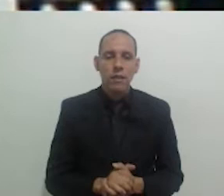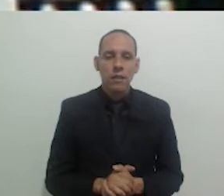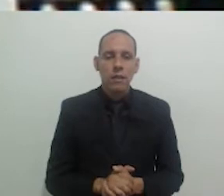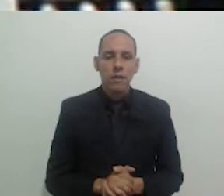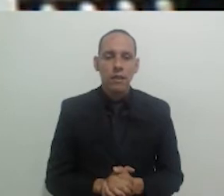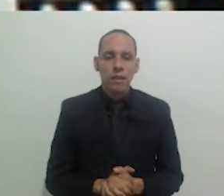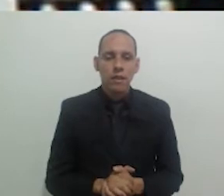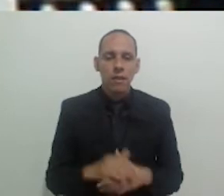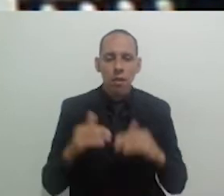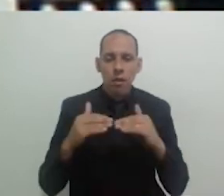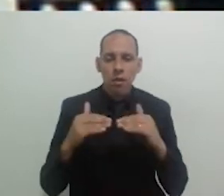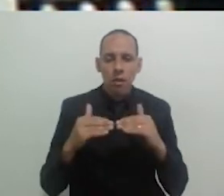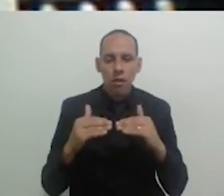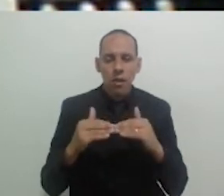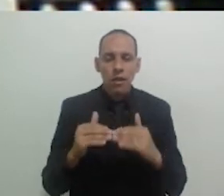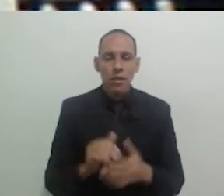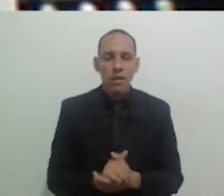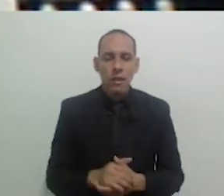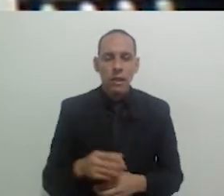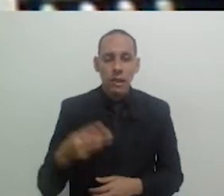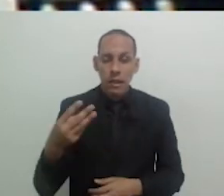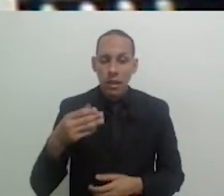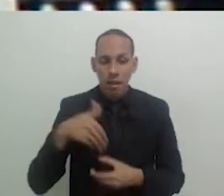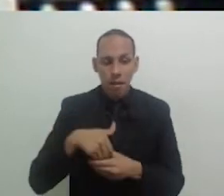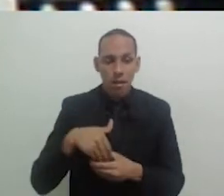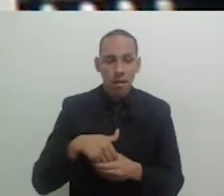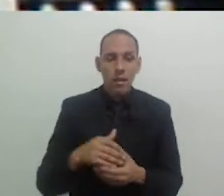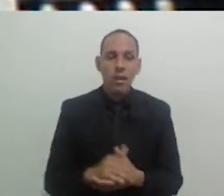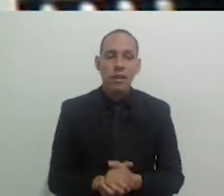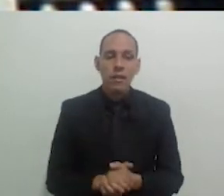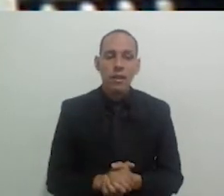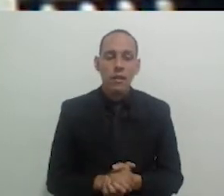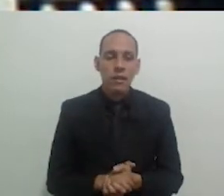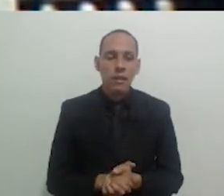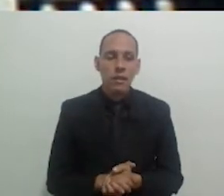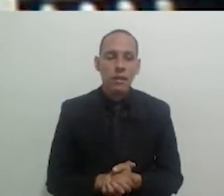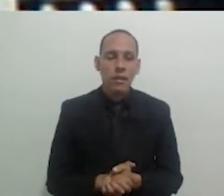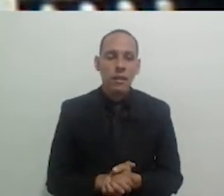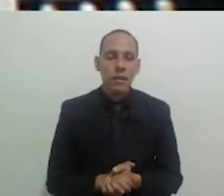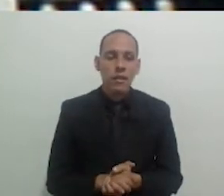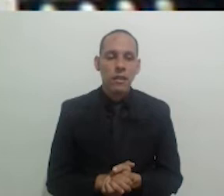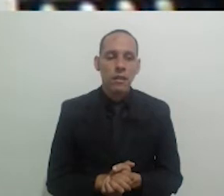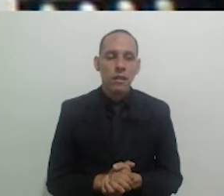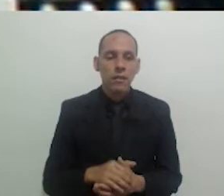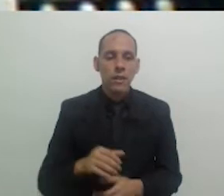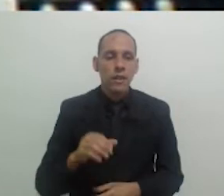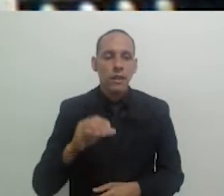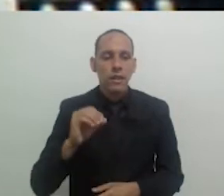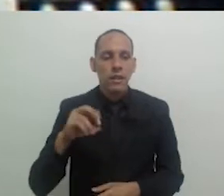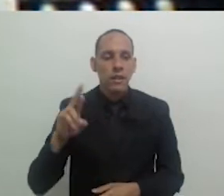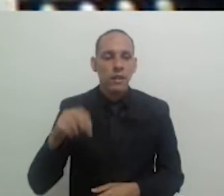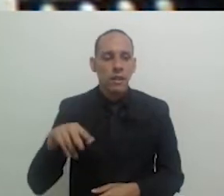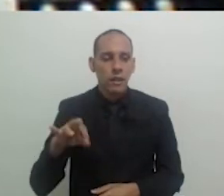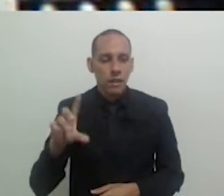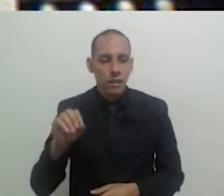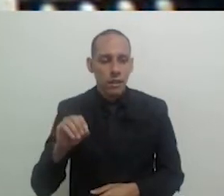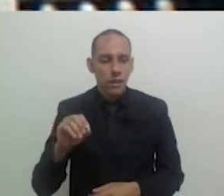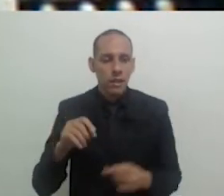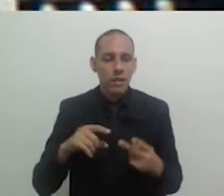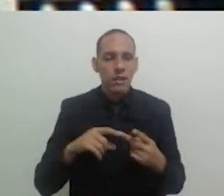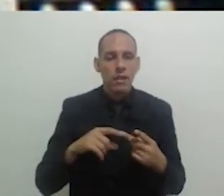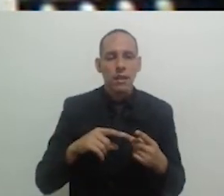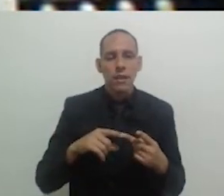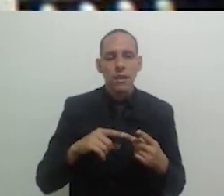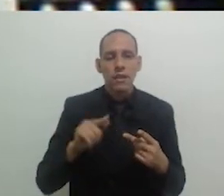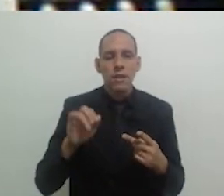concordando, 3 votos concordando, Cornélio, Eduardo, Saraga, Virgílio, Ibanez e